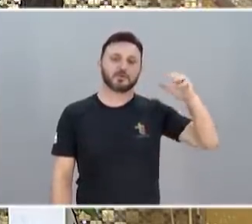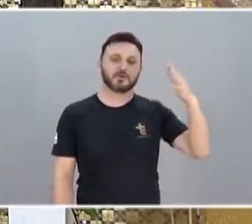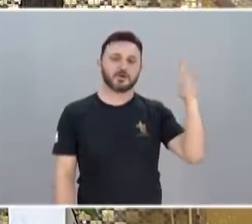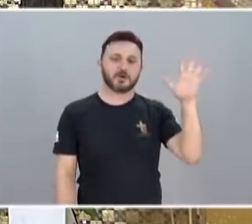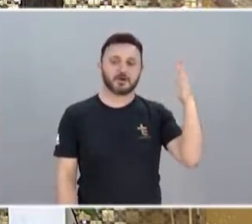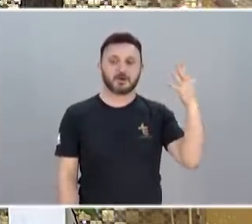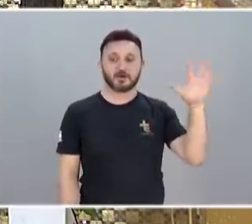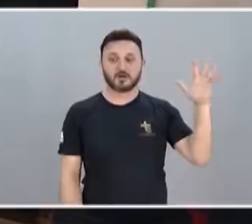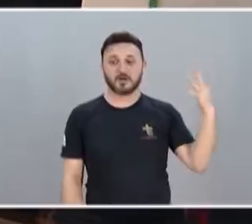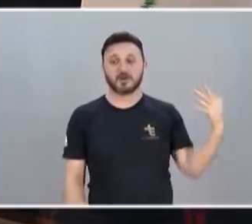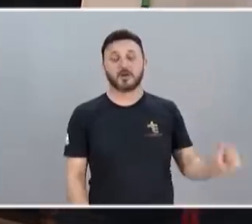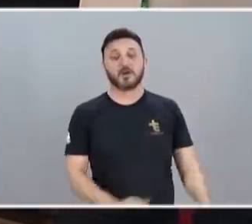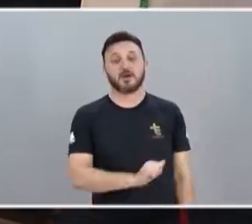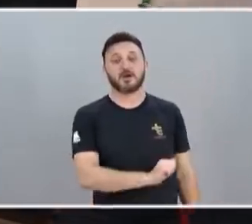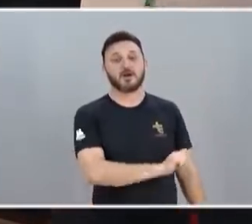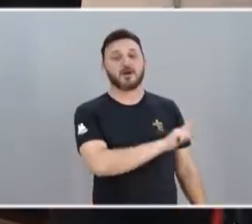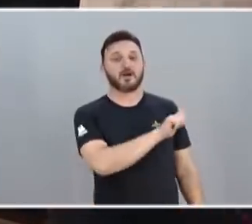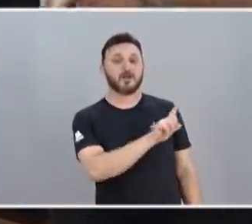aleluia,